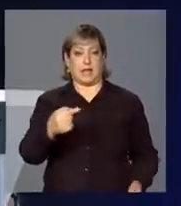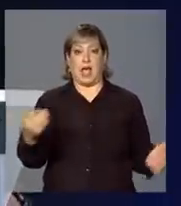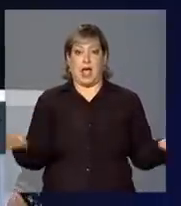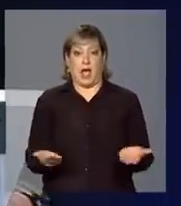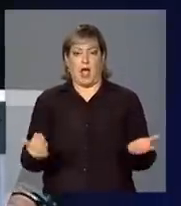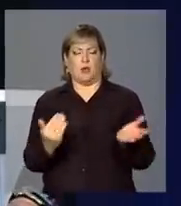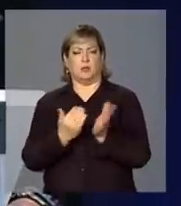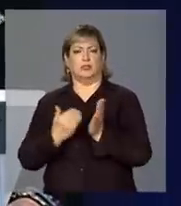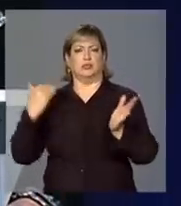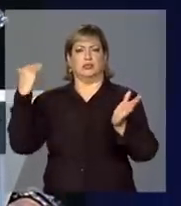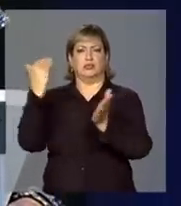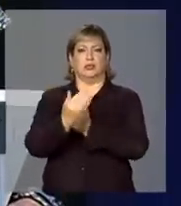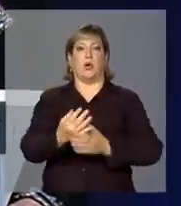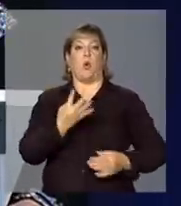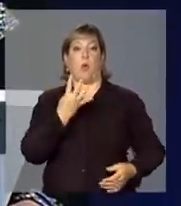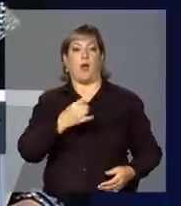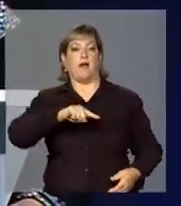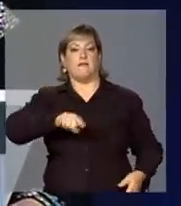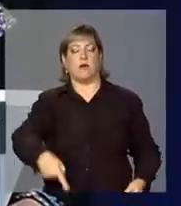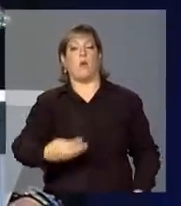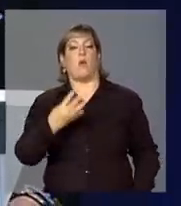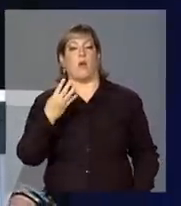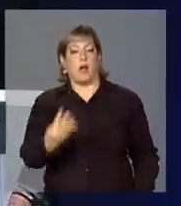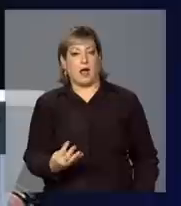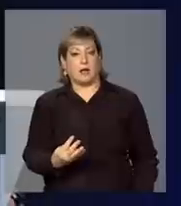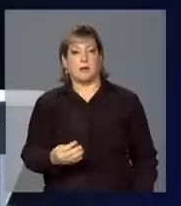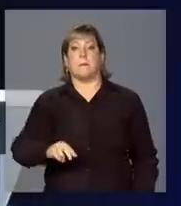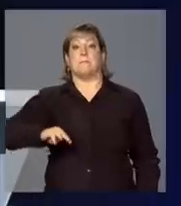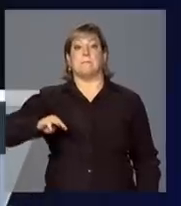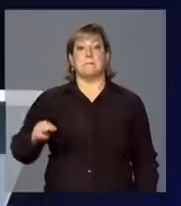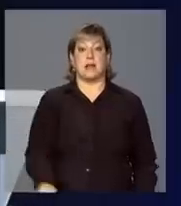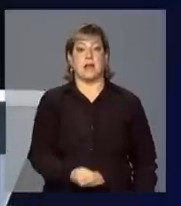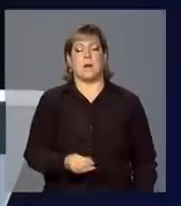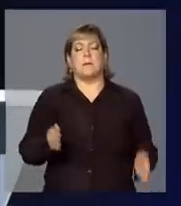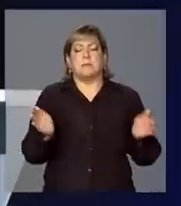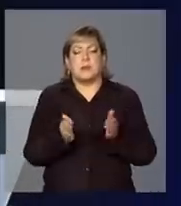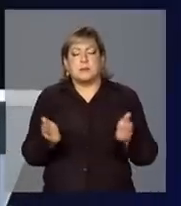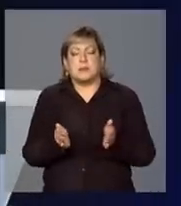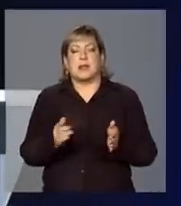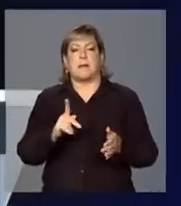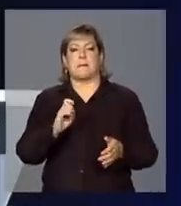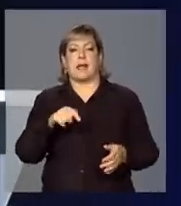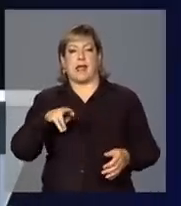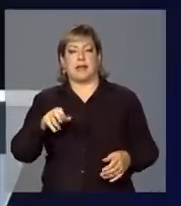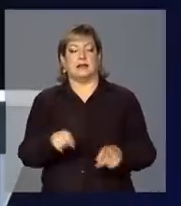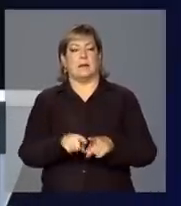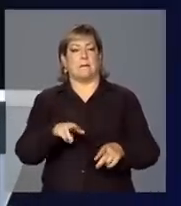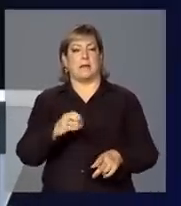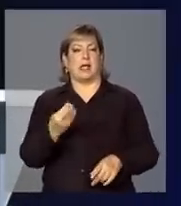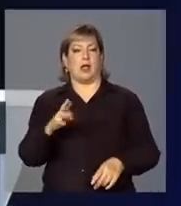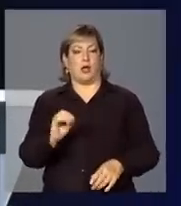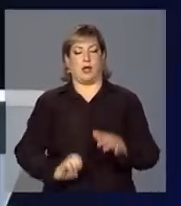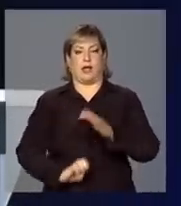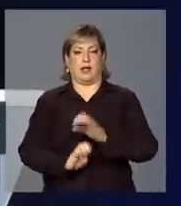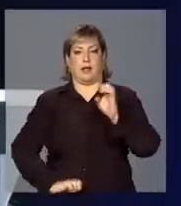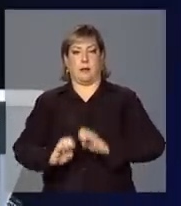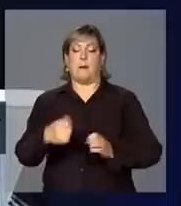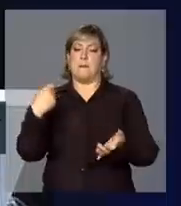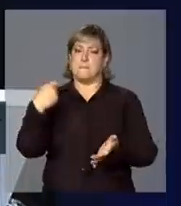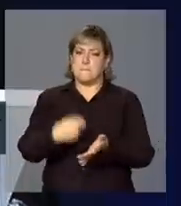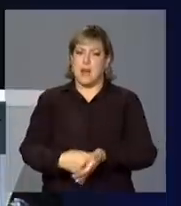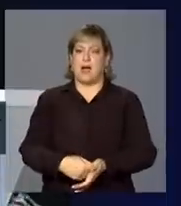atuais 4,4 milhões de micro e pequenas empresas que pagam